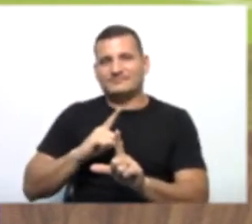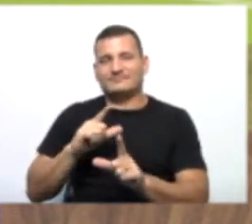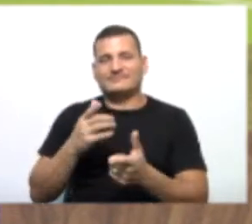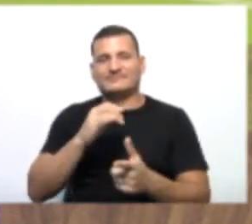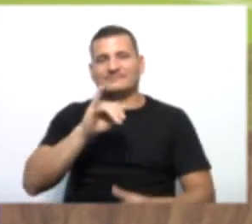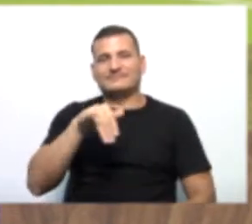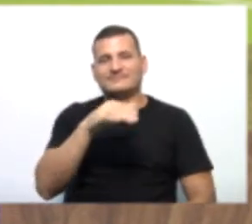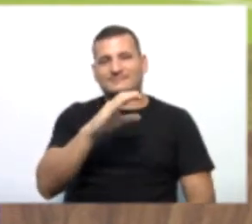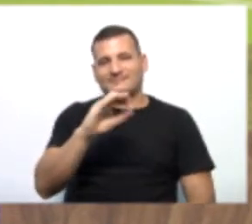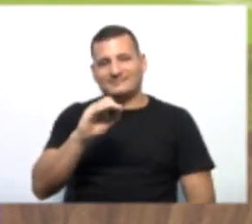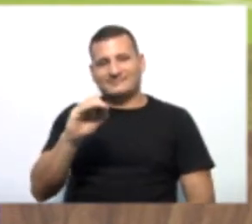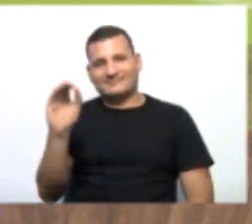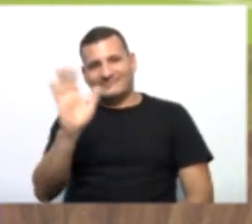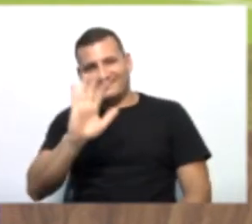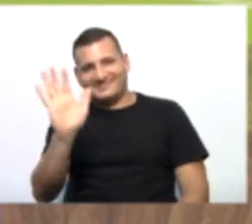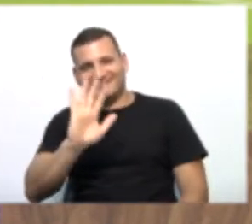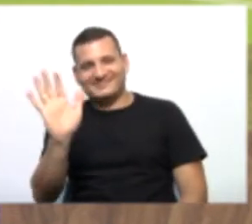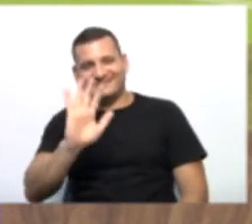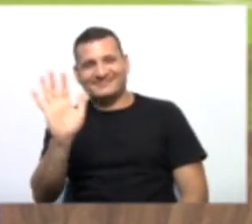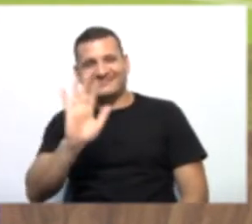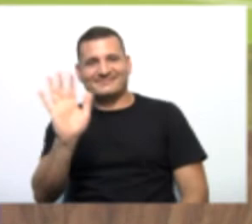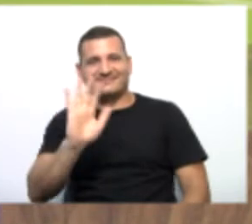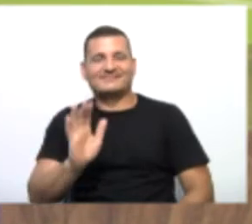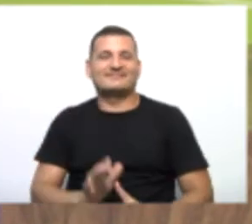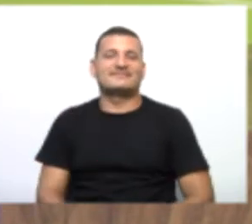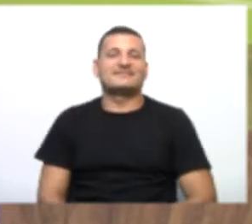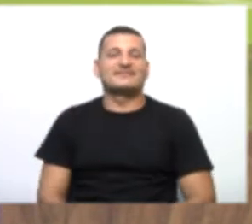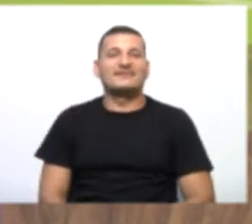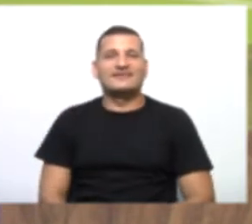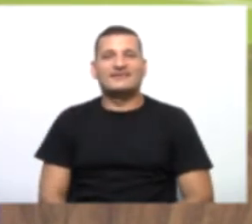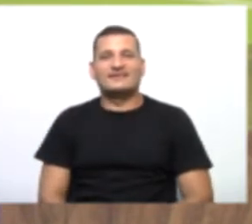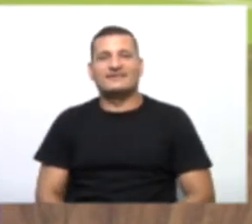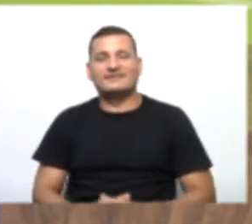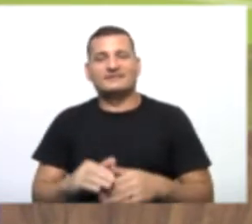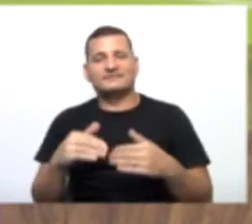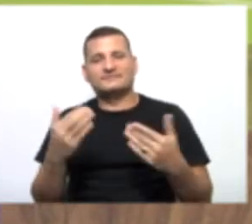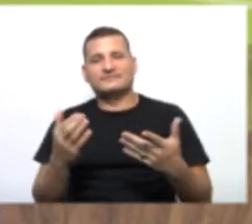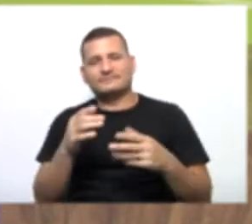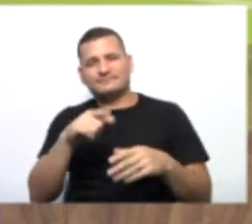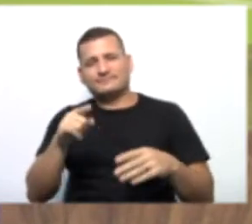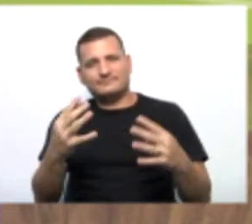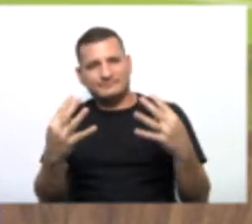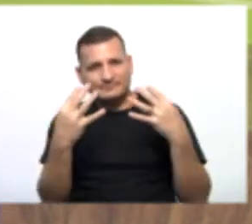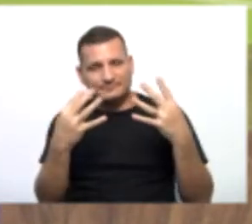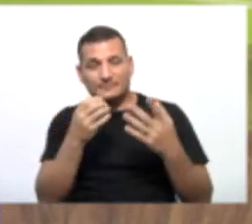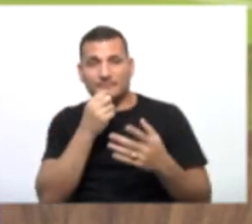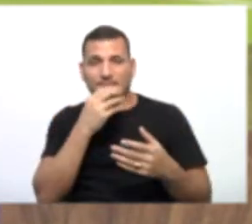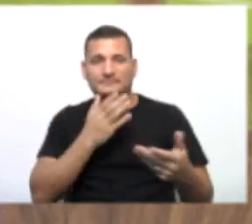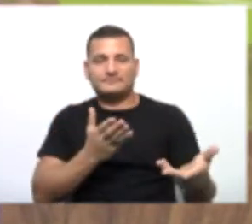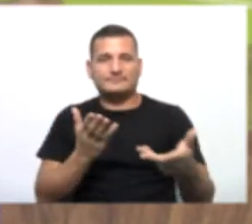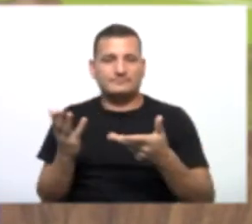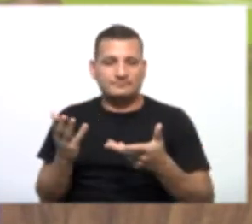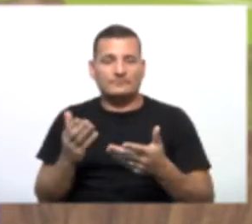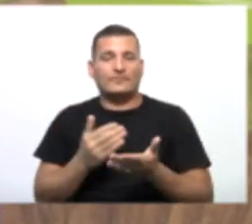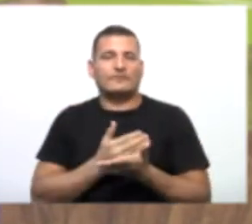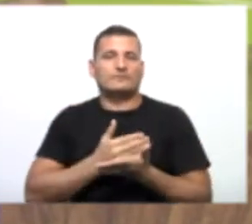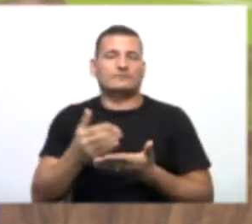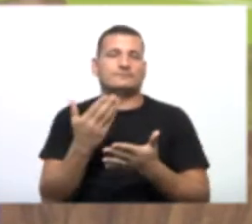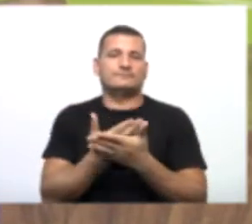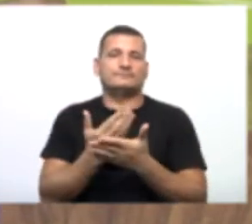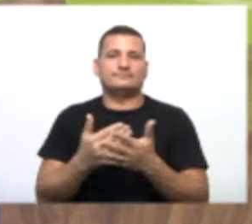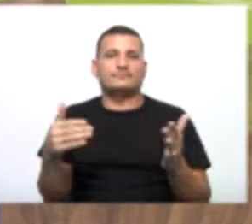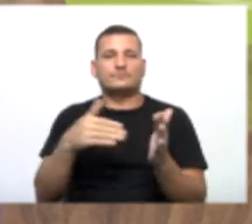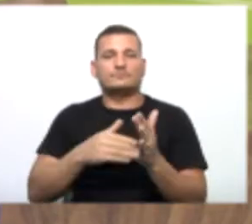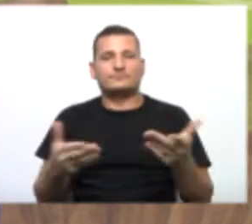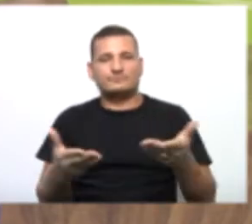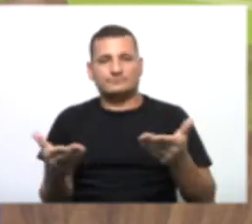Jacó. Dá um alô aí, Jacó. Ó, Jacó deu um alô ali, ó. Então, ó, fica ligado, seja muito bem-vindo e vamos à nossa última aula aí.